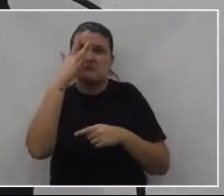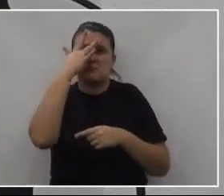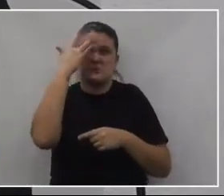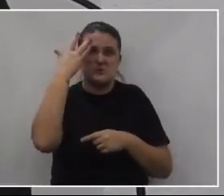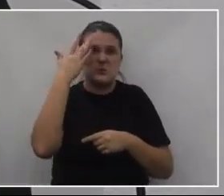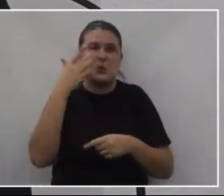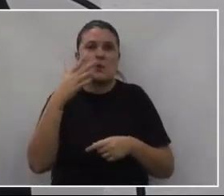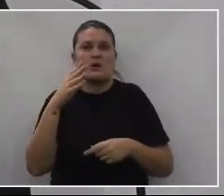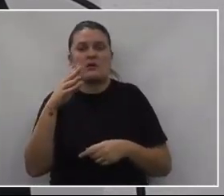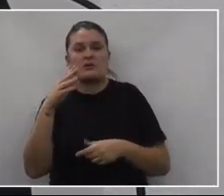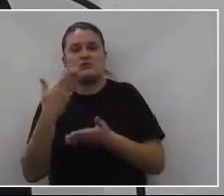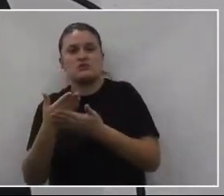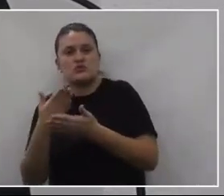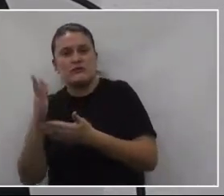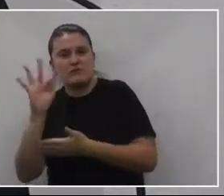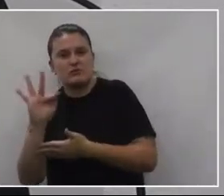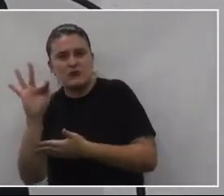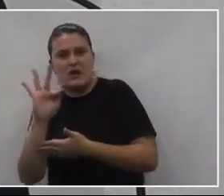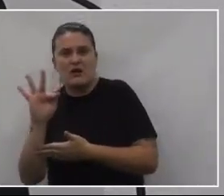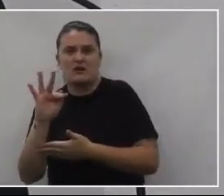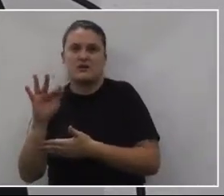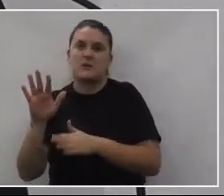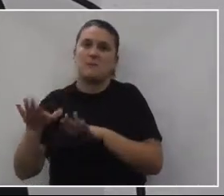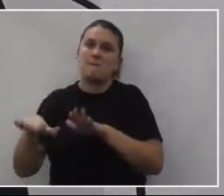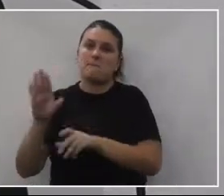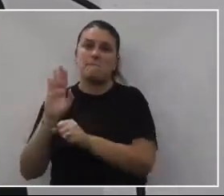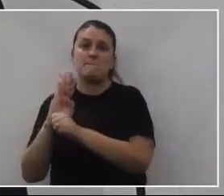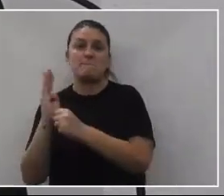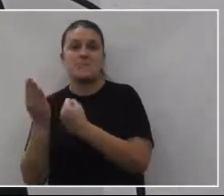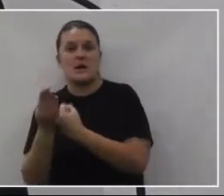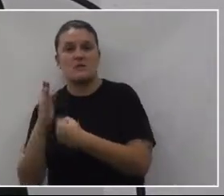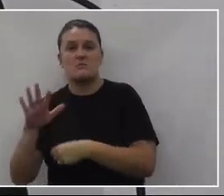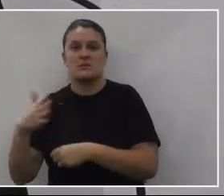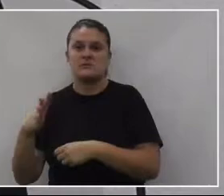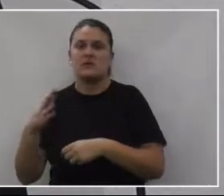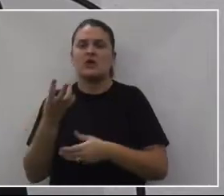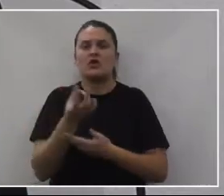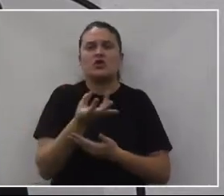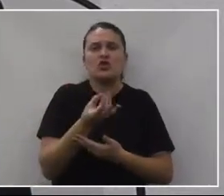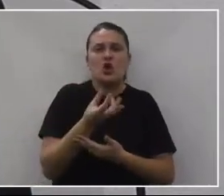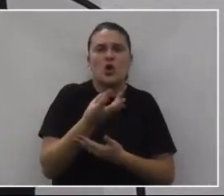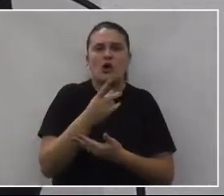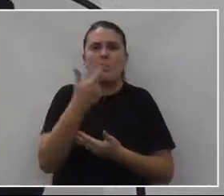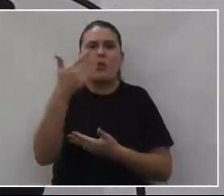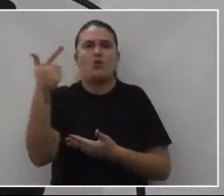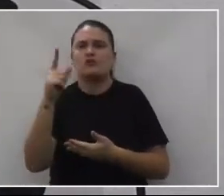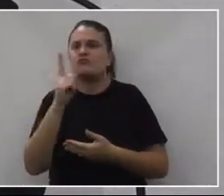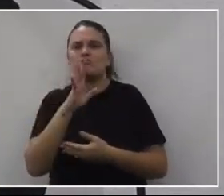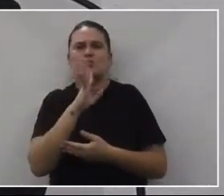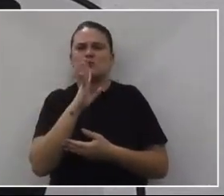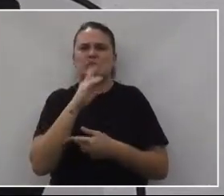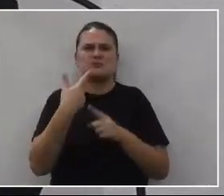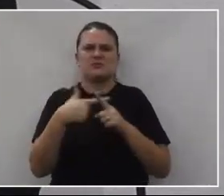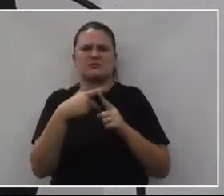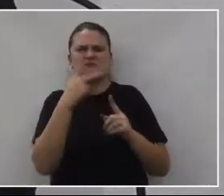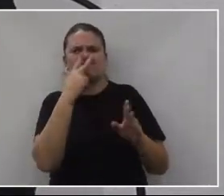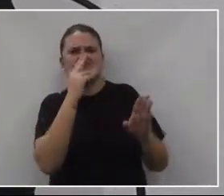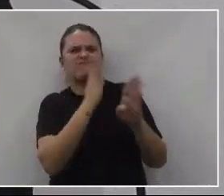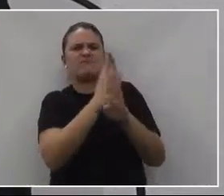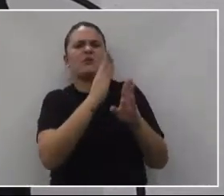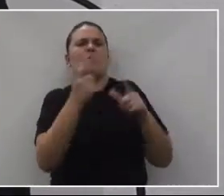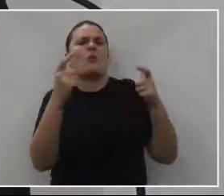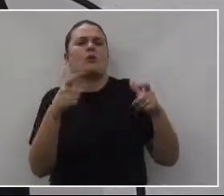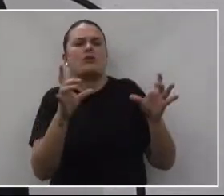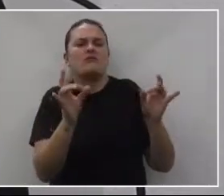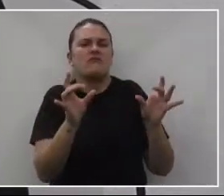vezes universitário. As drogas sintéticas, a gente sequer sabe direito o que acontece, porque é difícil até de descobrir onde está